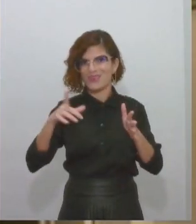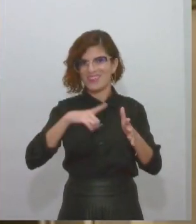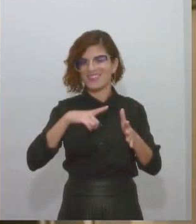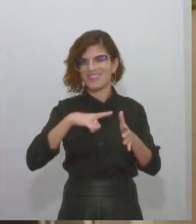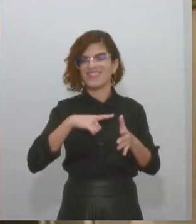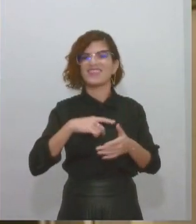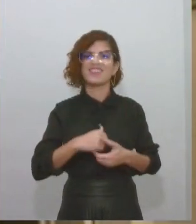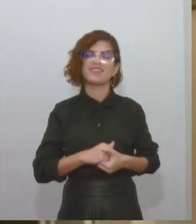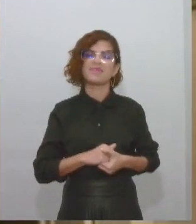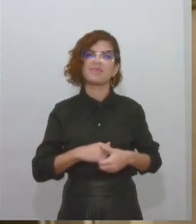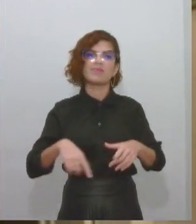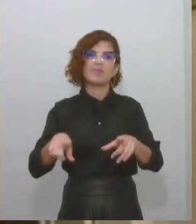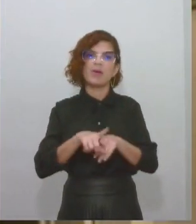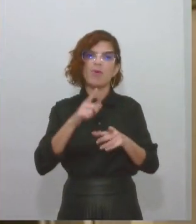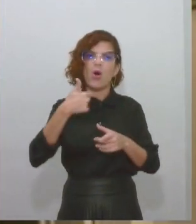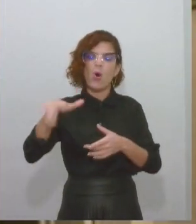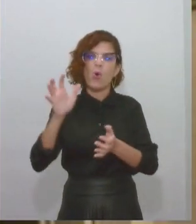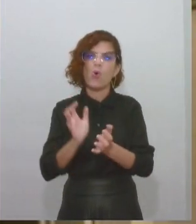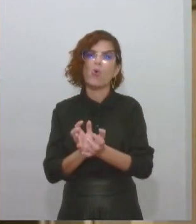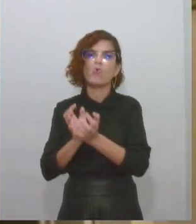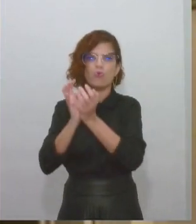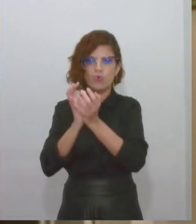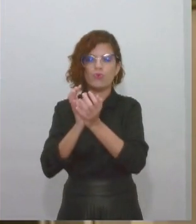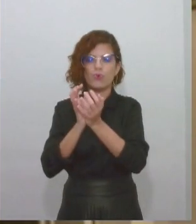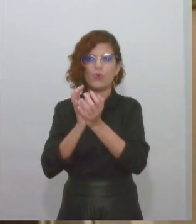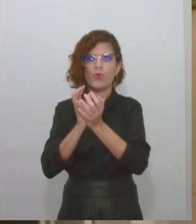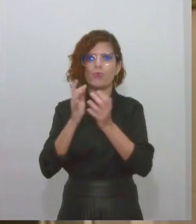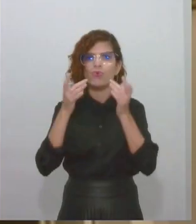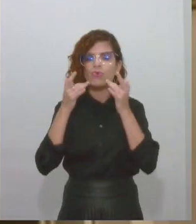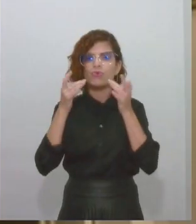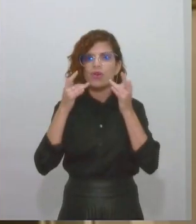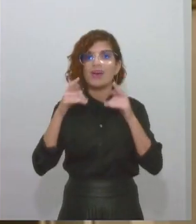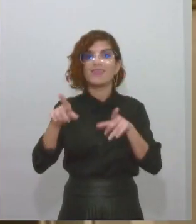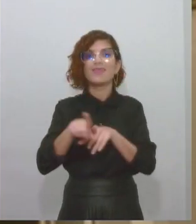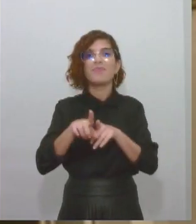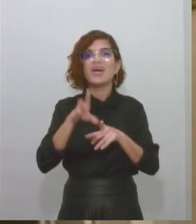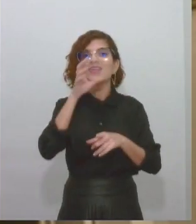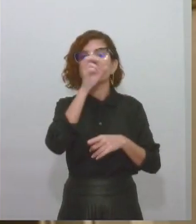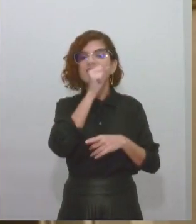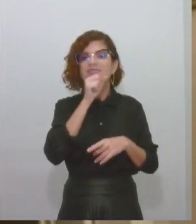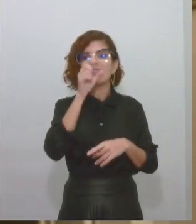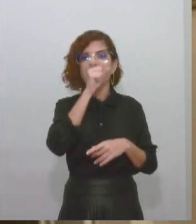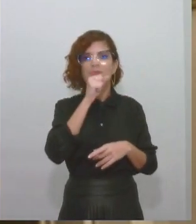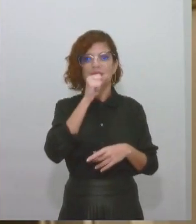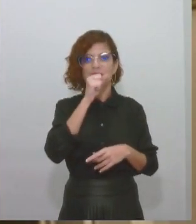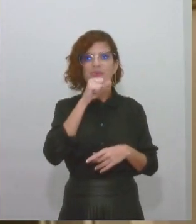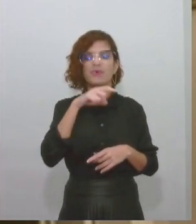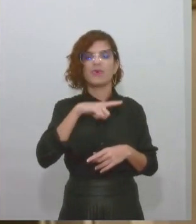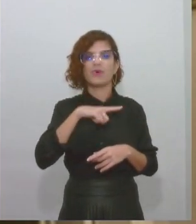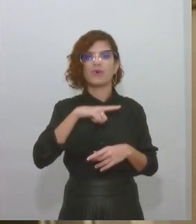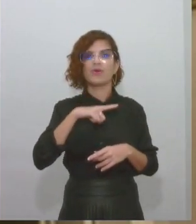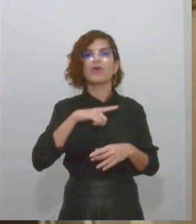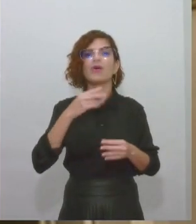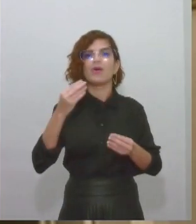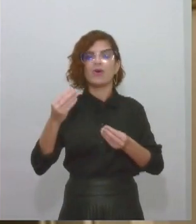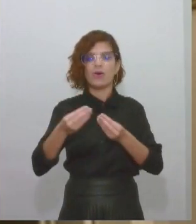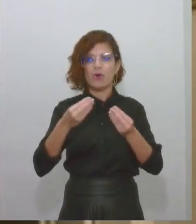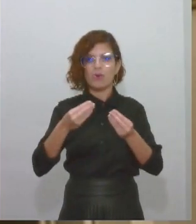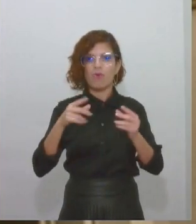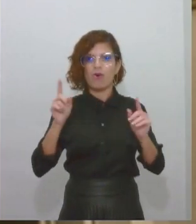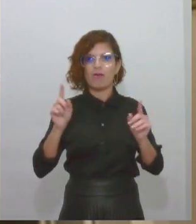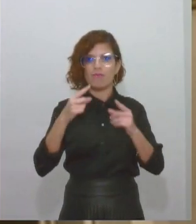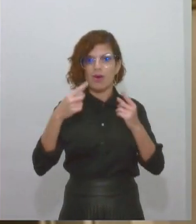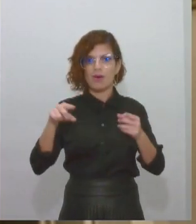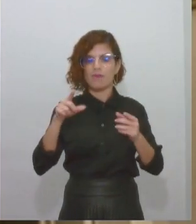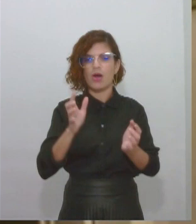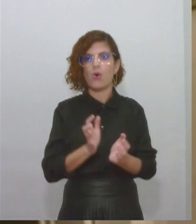teatro Sigari também. E no sábado teremos também a Ópera do Milho, da companhia de teatro Emboaça, que